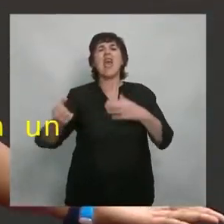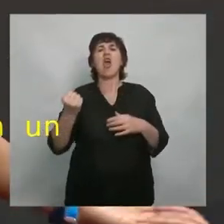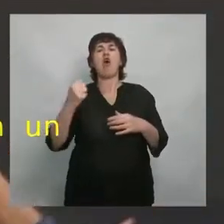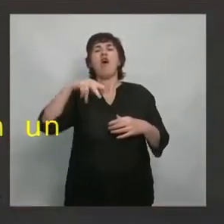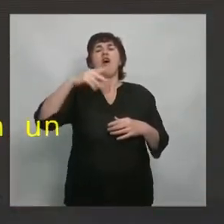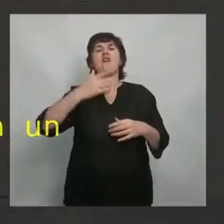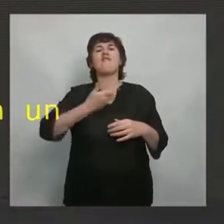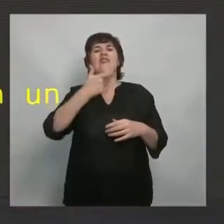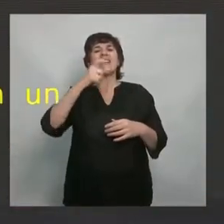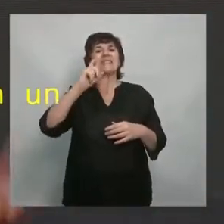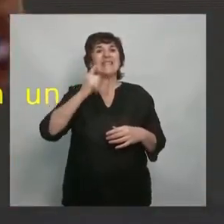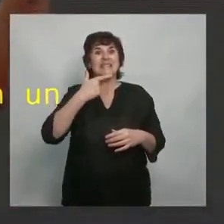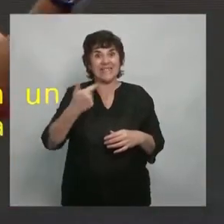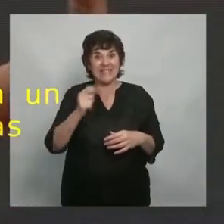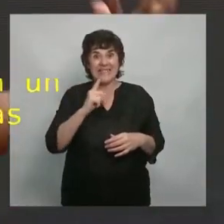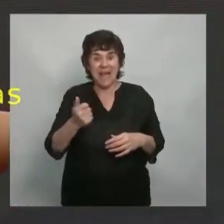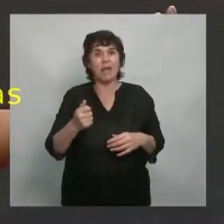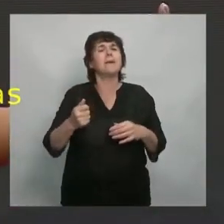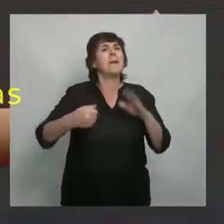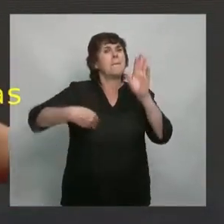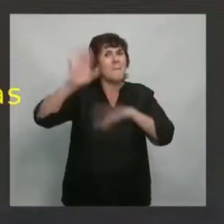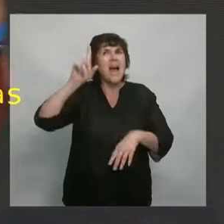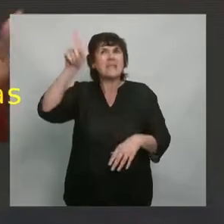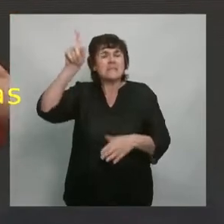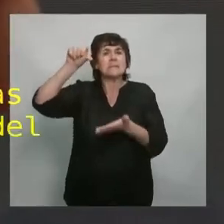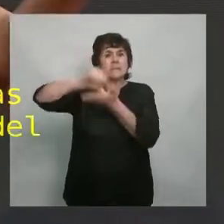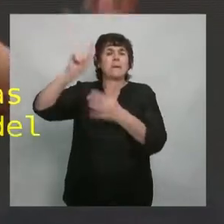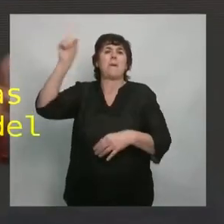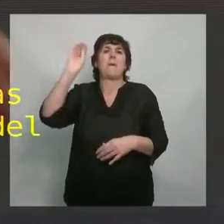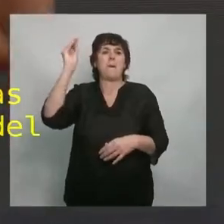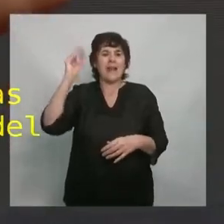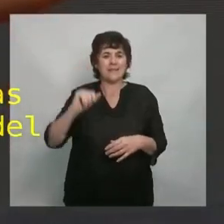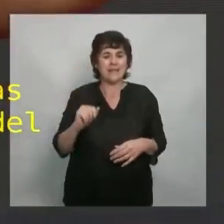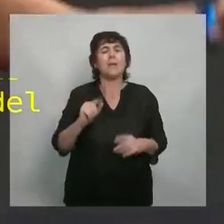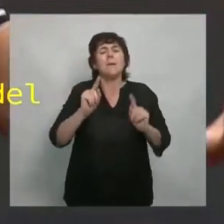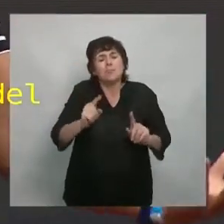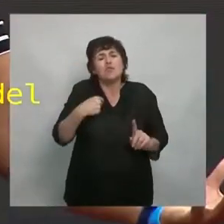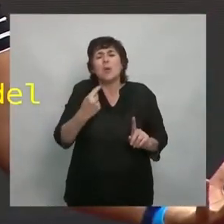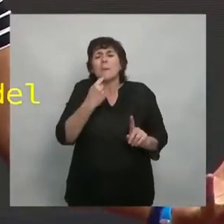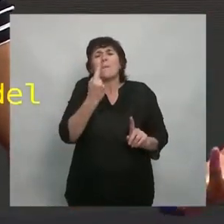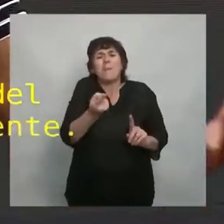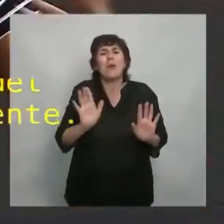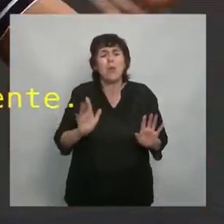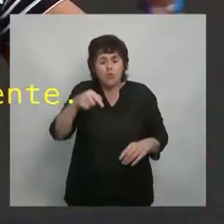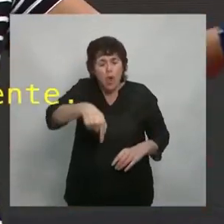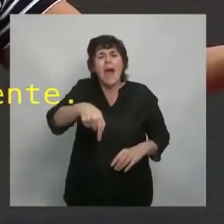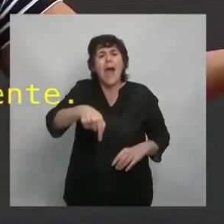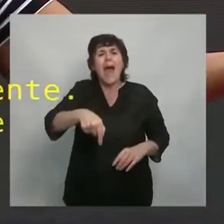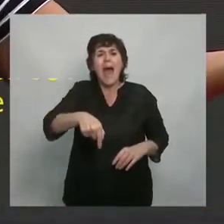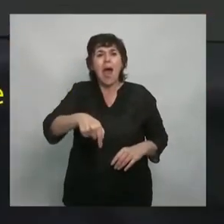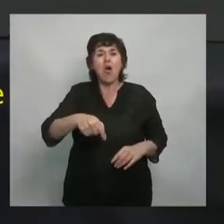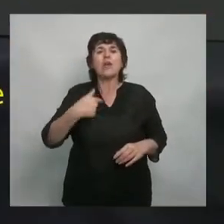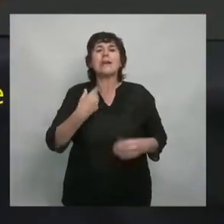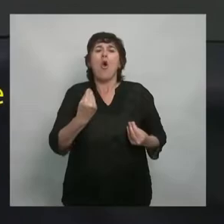Brasil, sobretudo. Mas a minha pergunta é, nesse momento em que nós estamos construindo resistência e